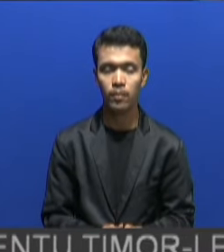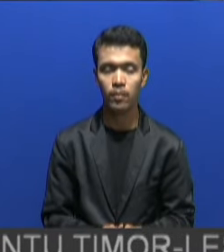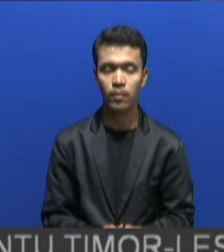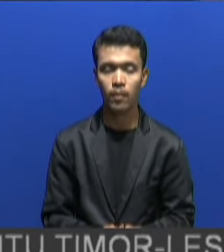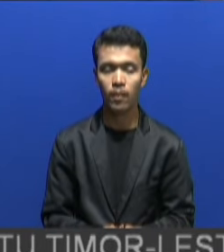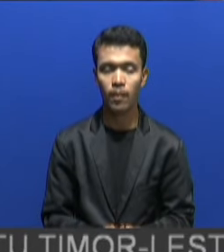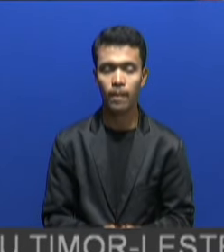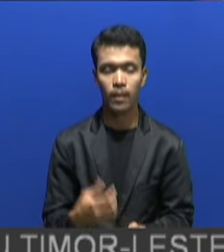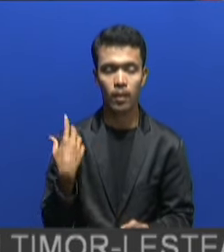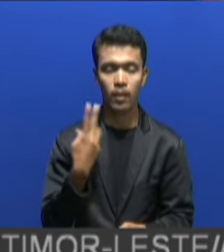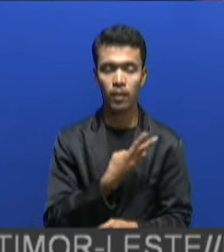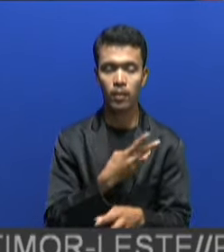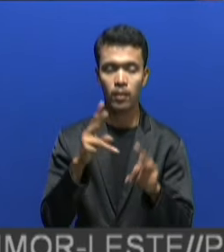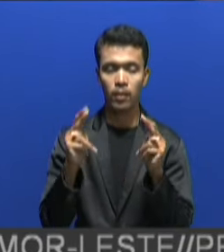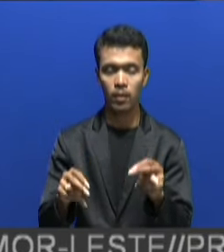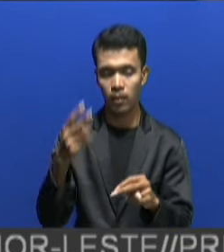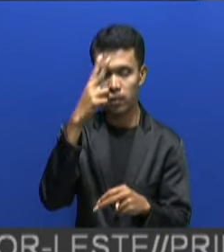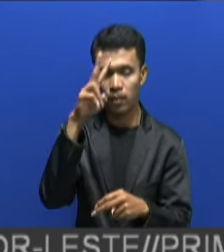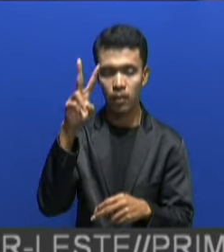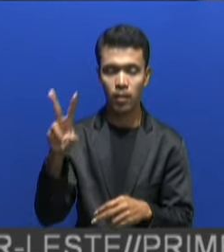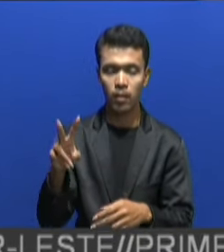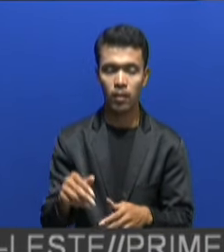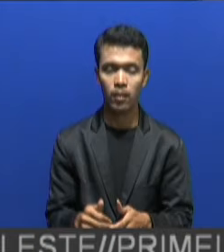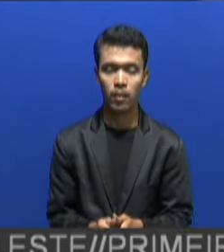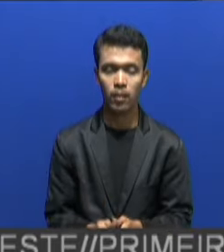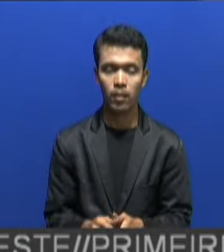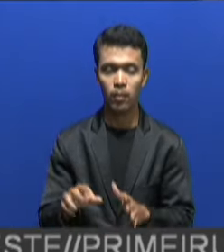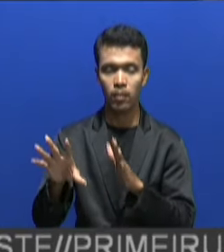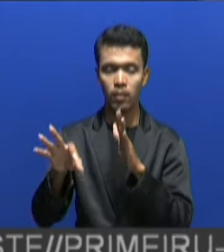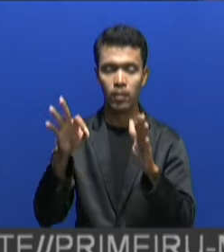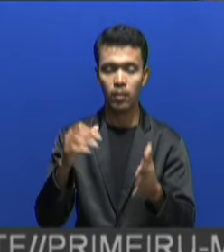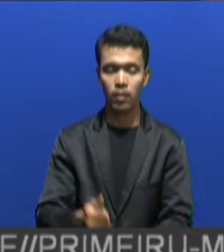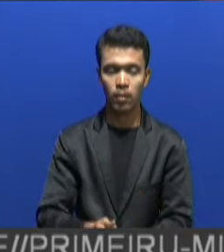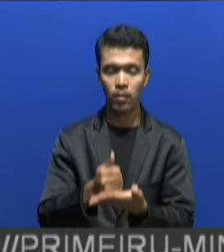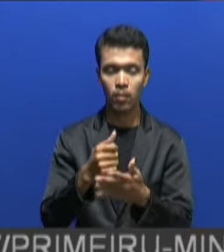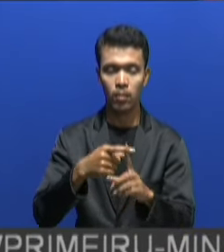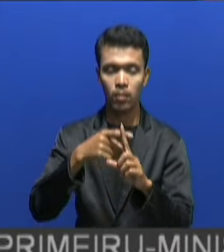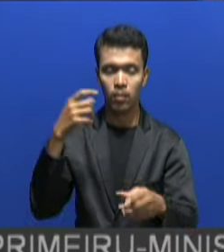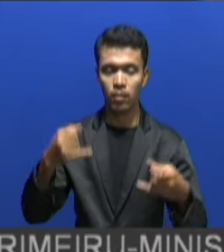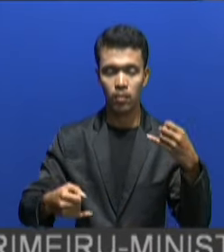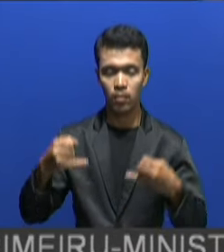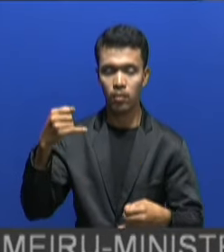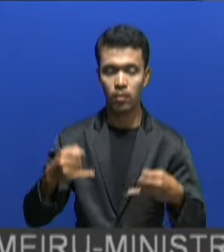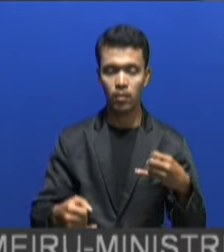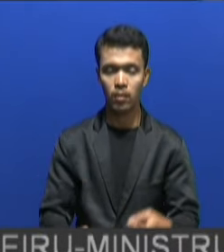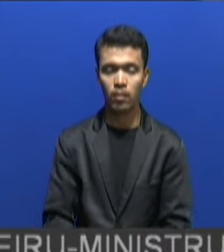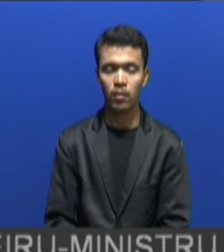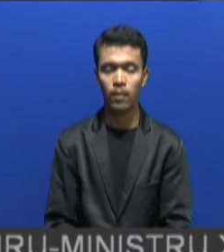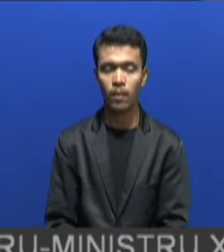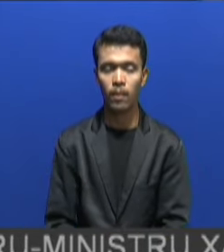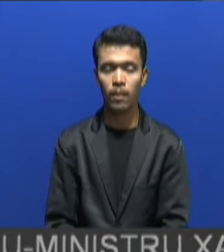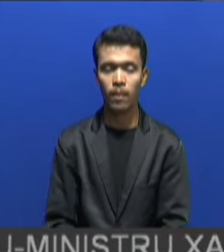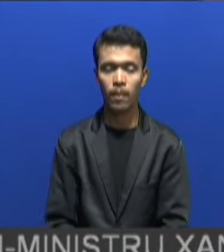anta ita tem ser haludun identificação para tu hetam verdade justiça ne los gala informação sira nene baseia ba informação den kata